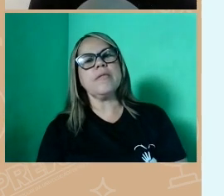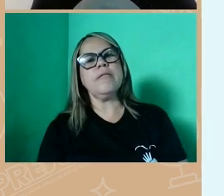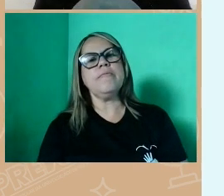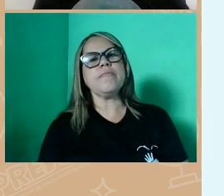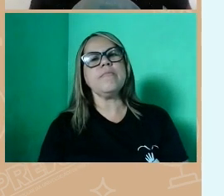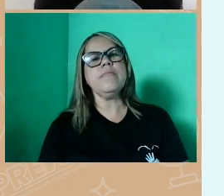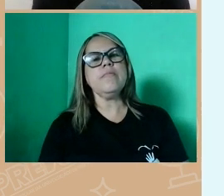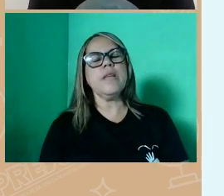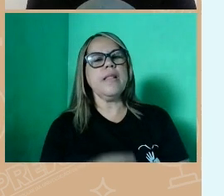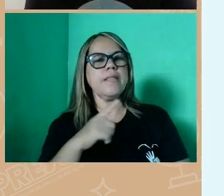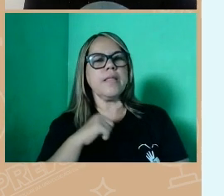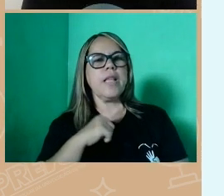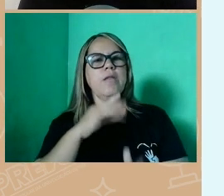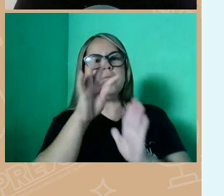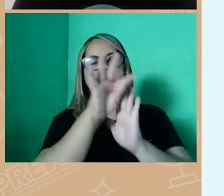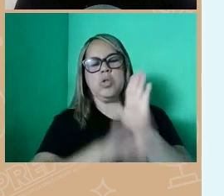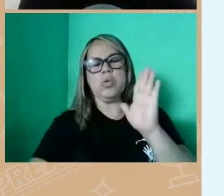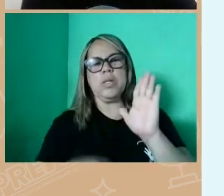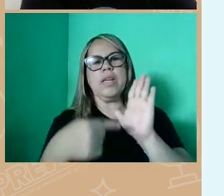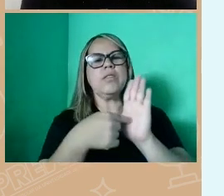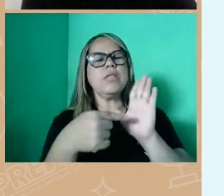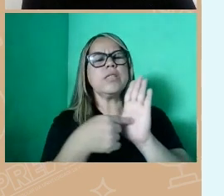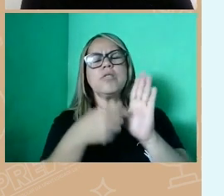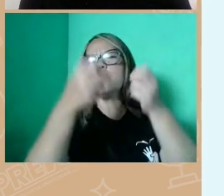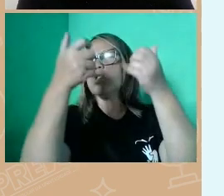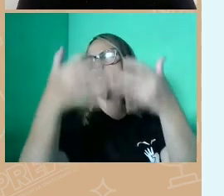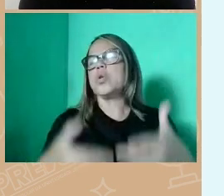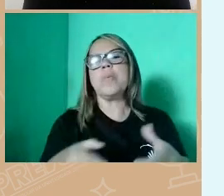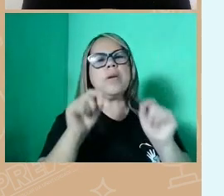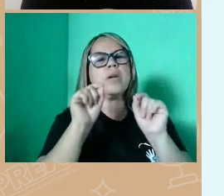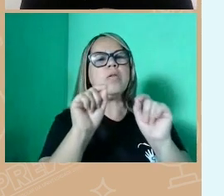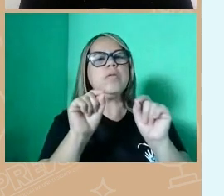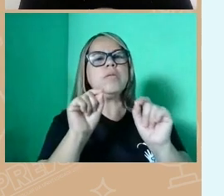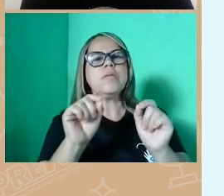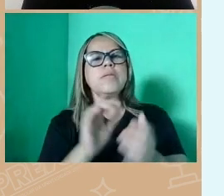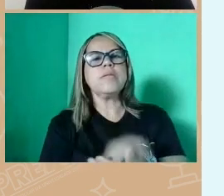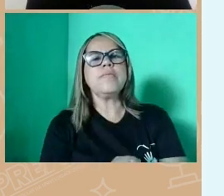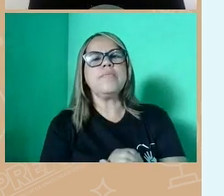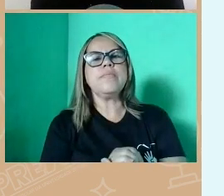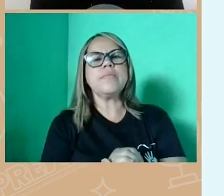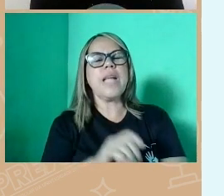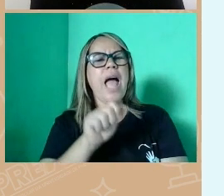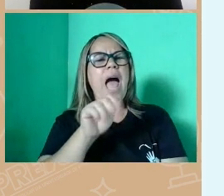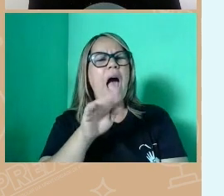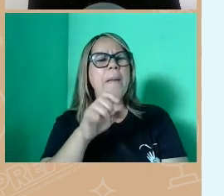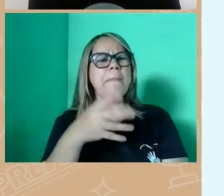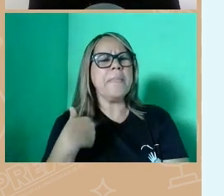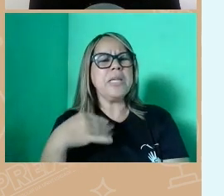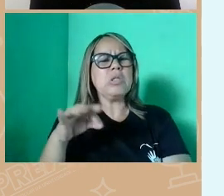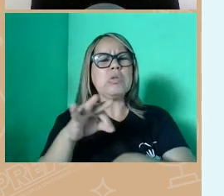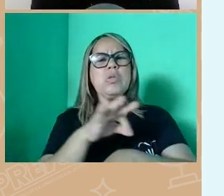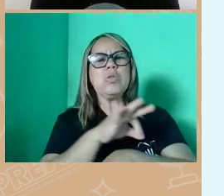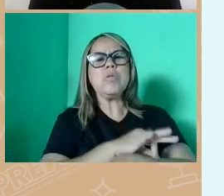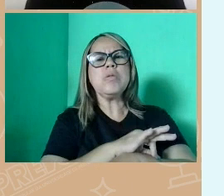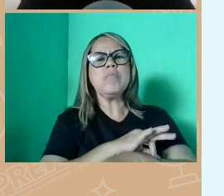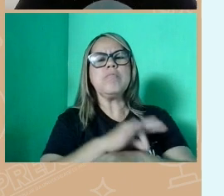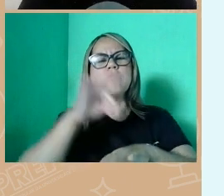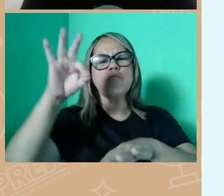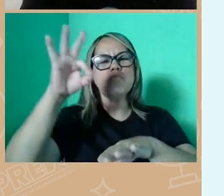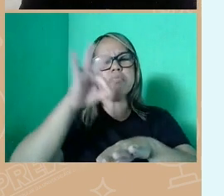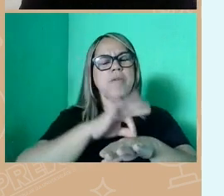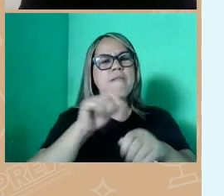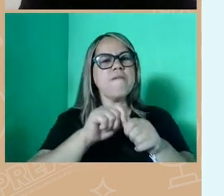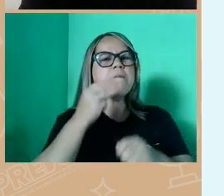Temos o texto, tá? Para a próxima questão, que diz o seguinte. As abelhas são insetos polinizadores que produzem mel,